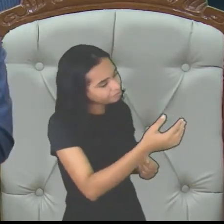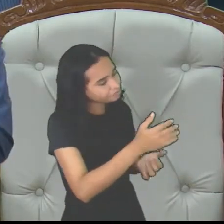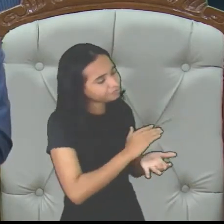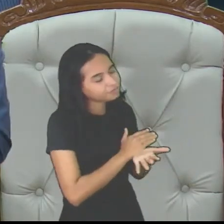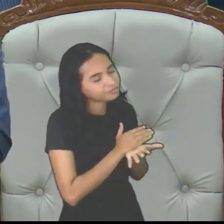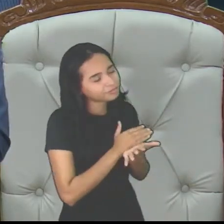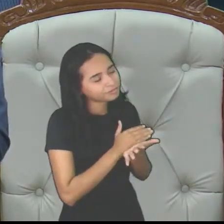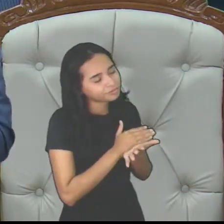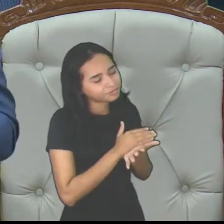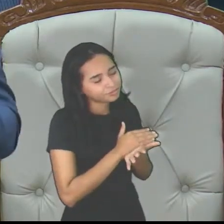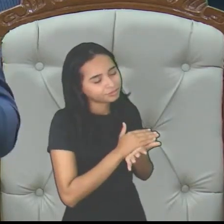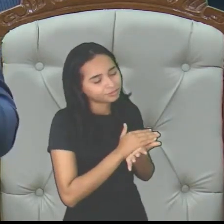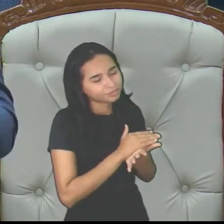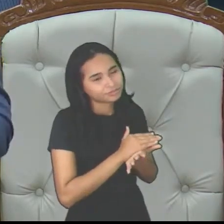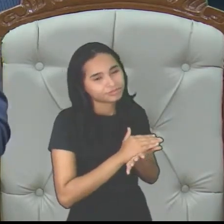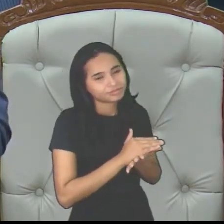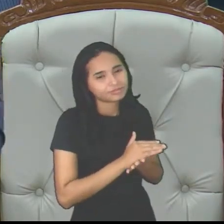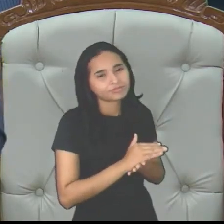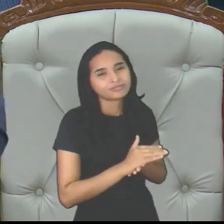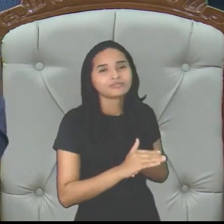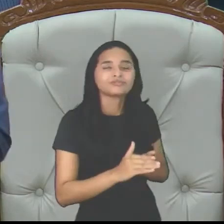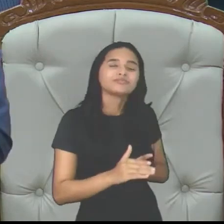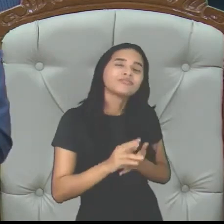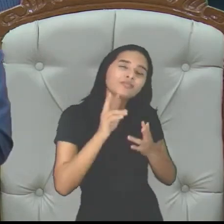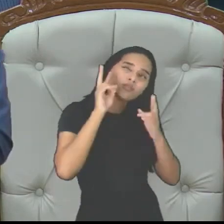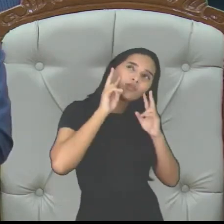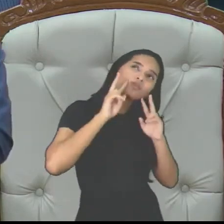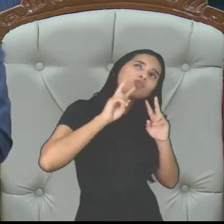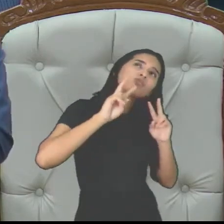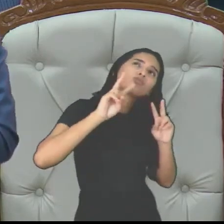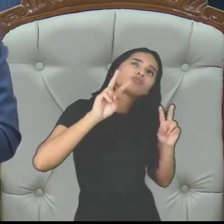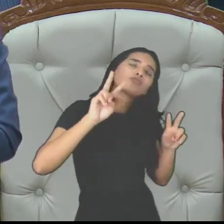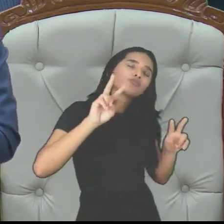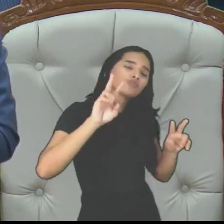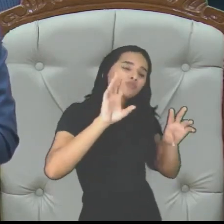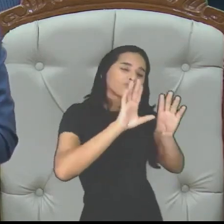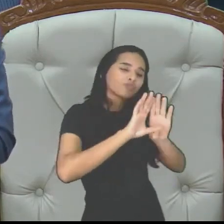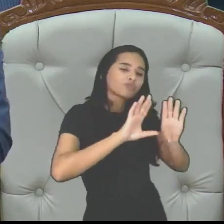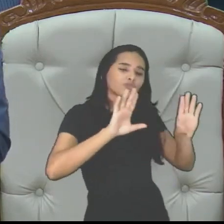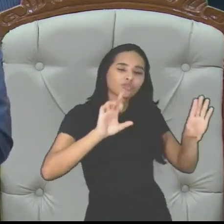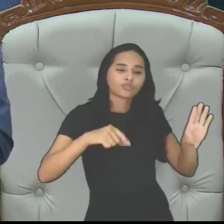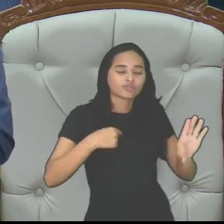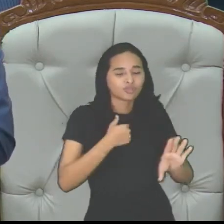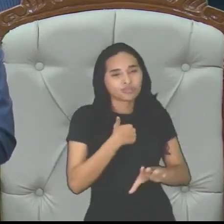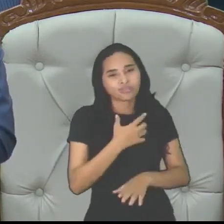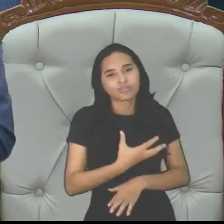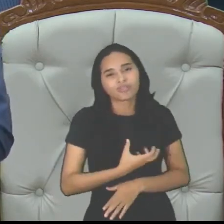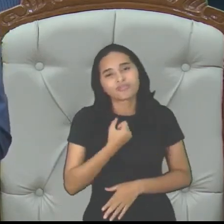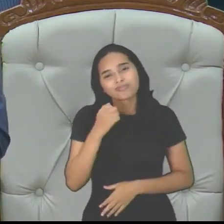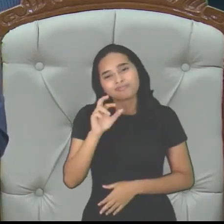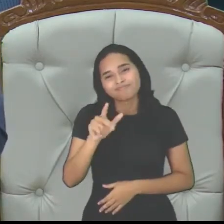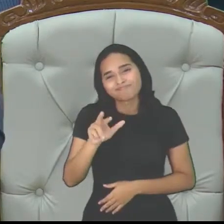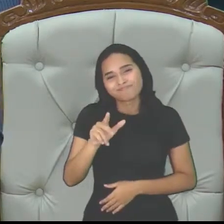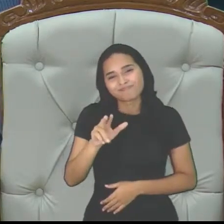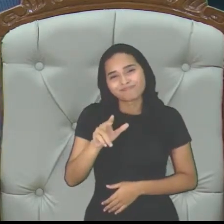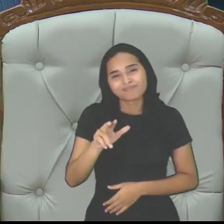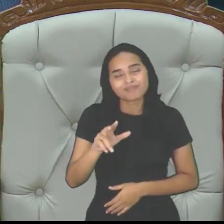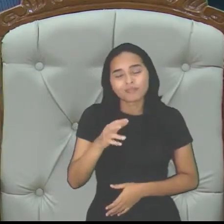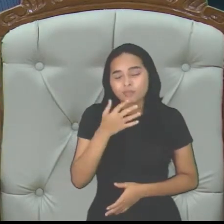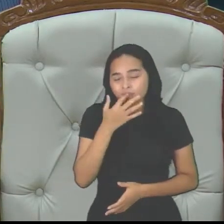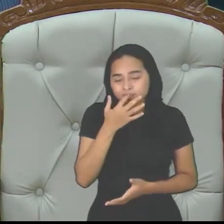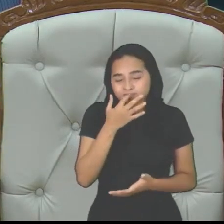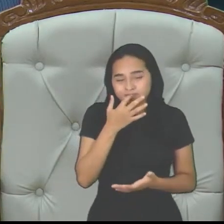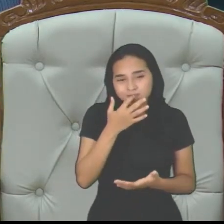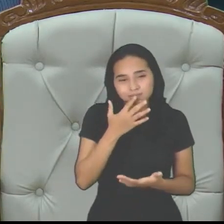acontecer, erguei as vossas cabeças. A nossa redenção, irmãos, está bem